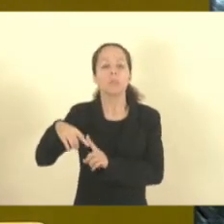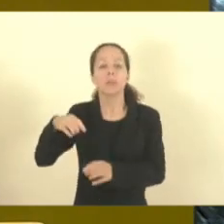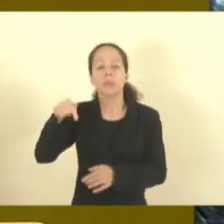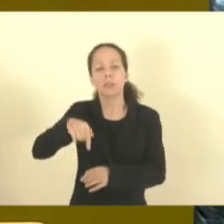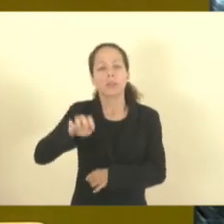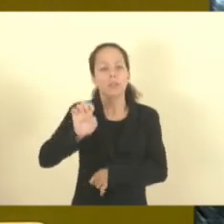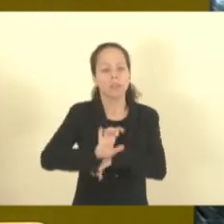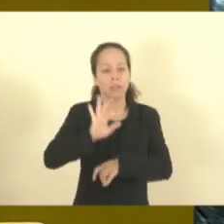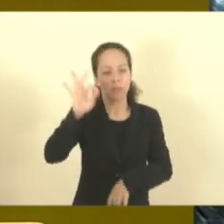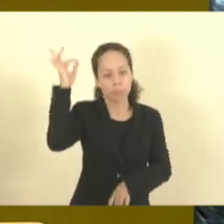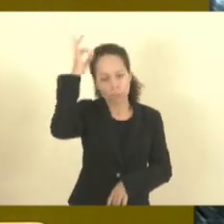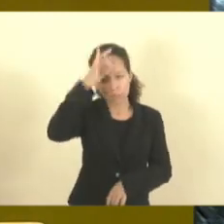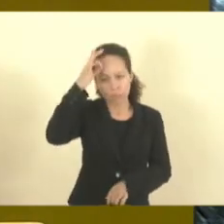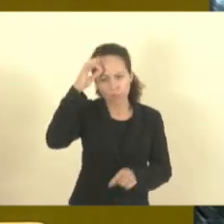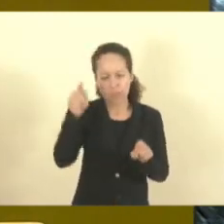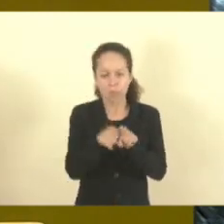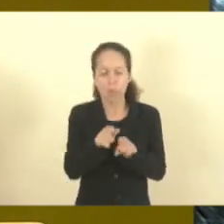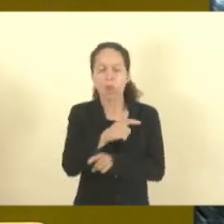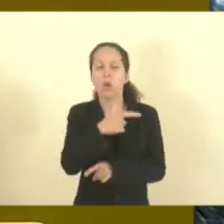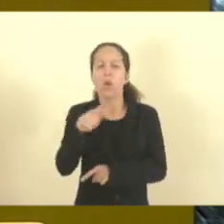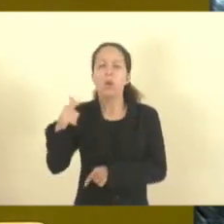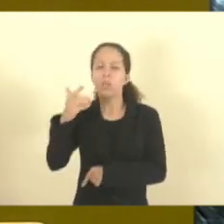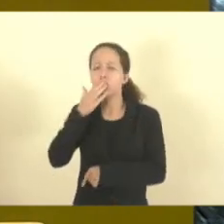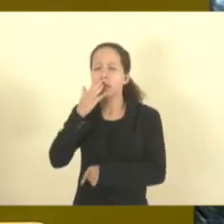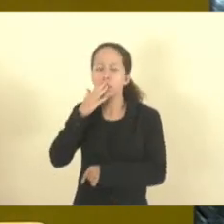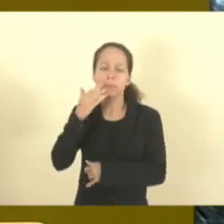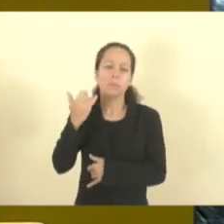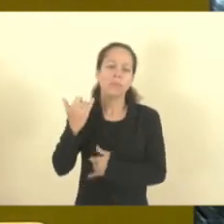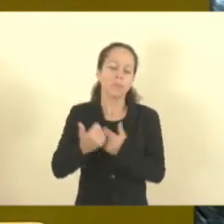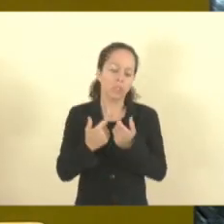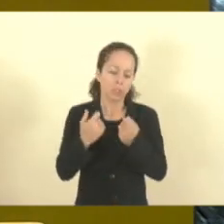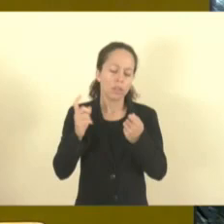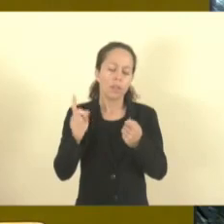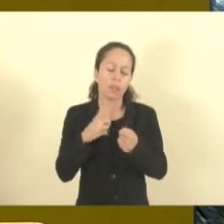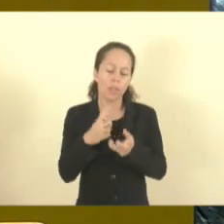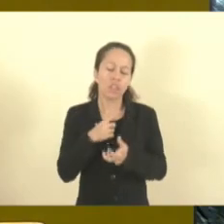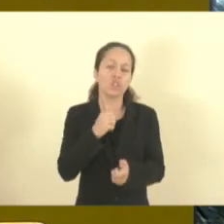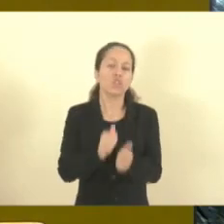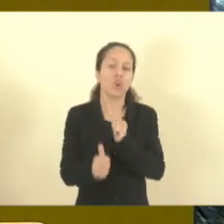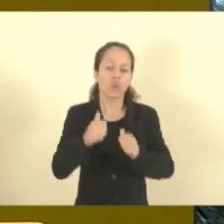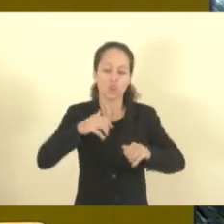times que vêm jogar aqui. Tá certo? Então, assim,